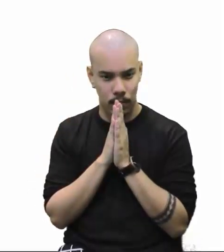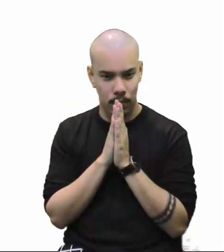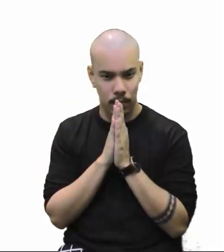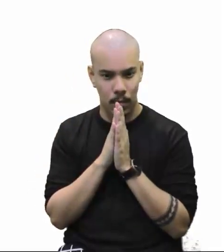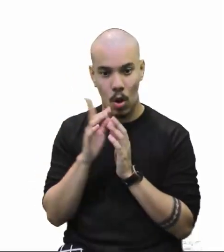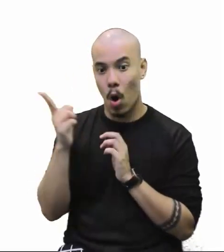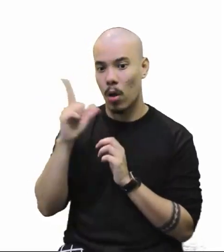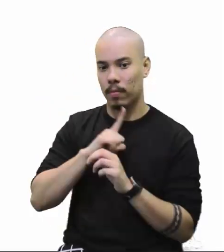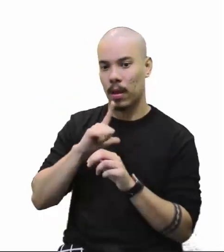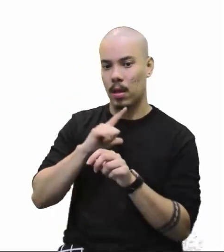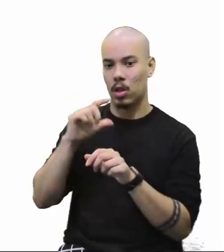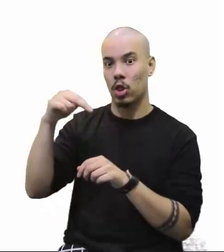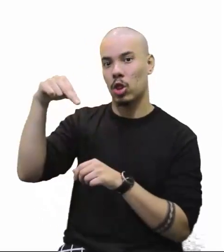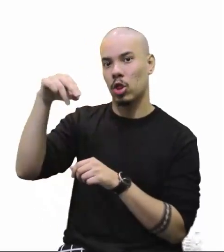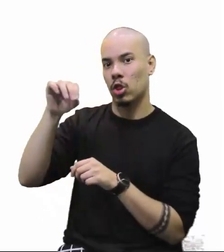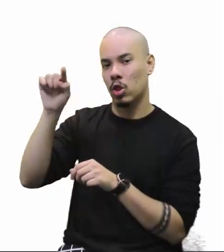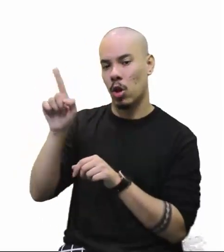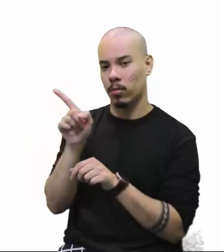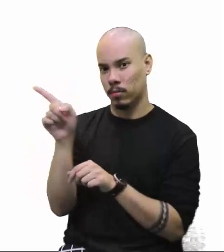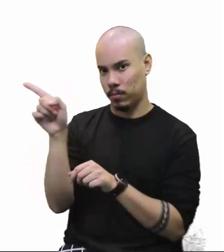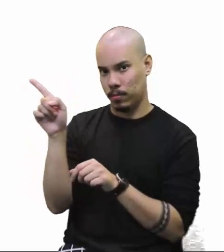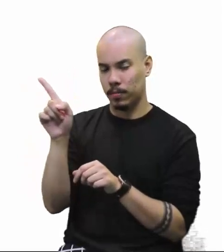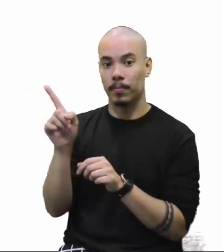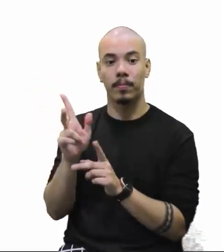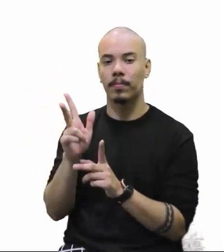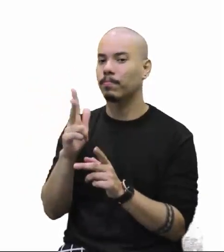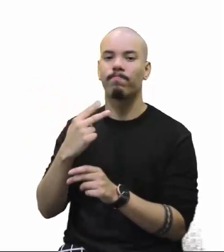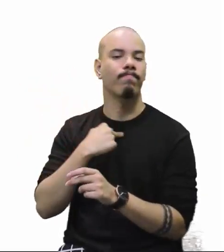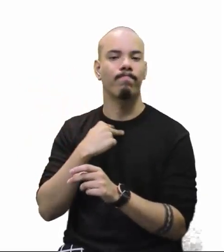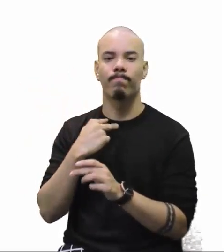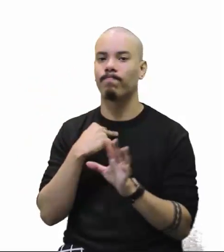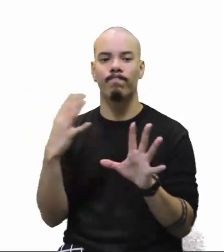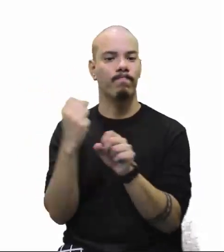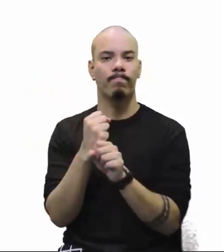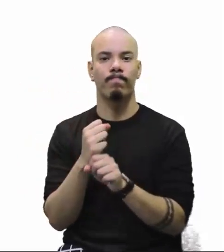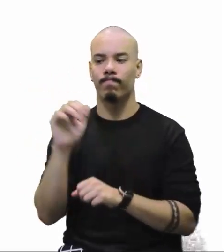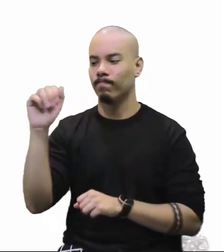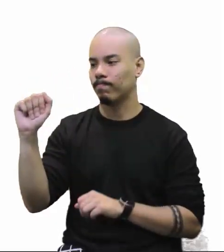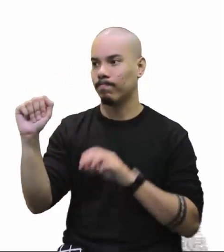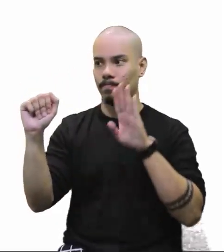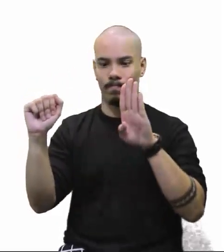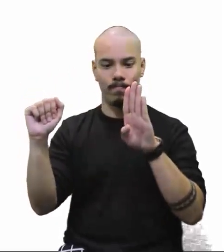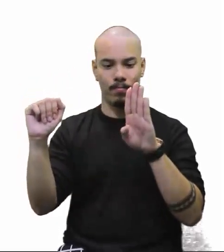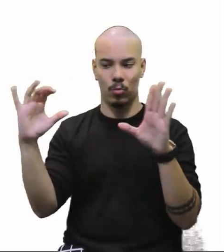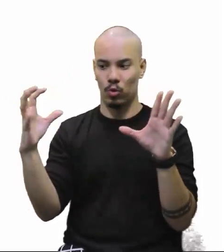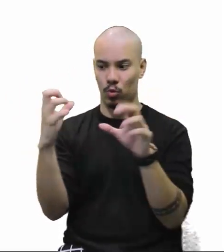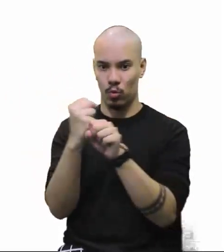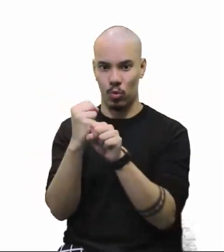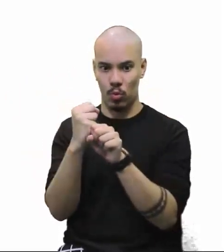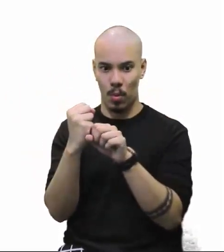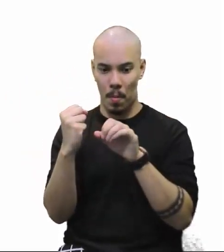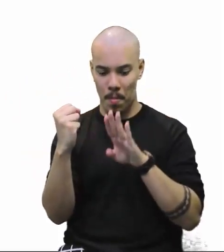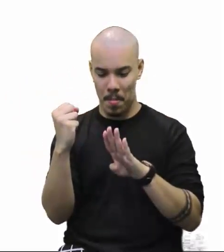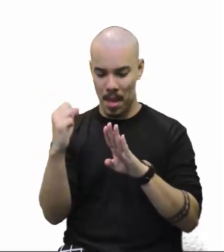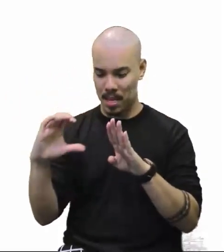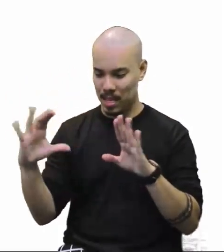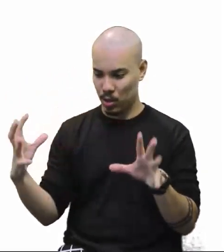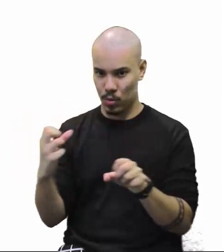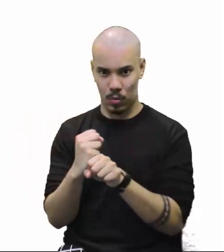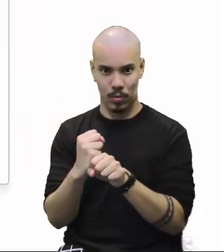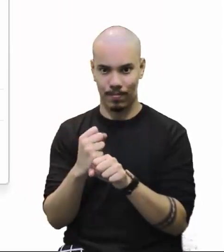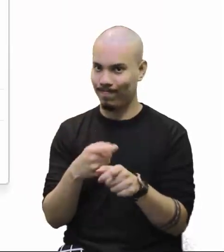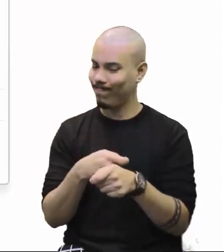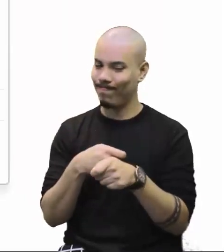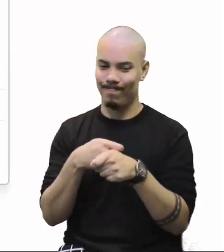E. Não se pode juntar a resistência que está entre A e B com a de B e C. O nó é